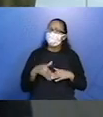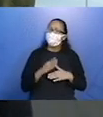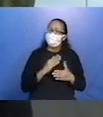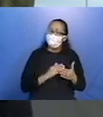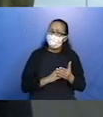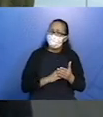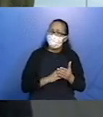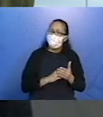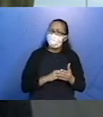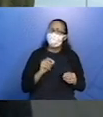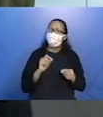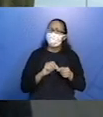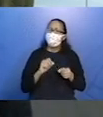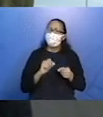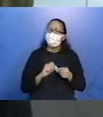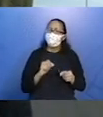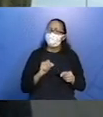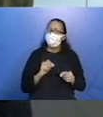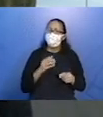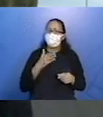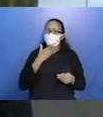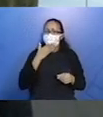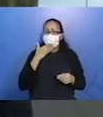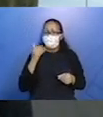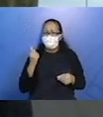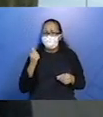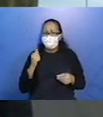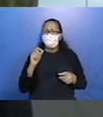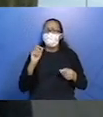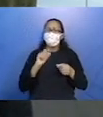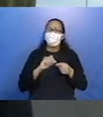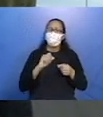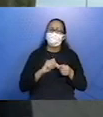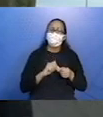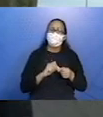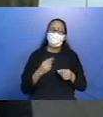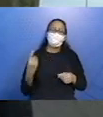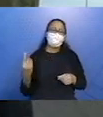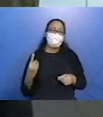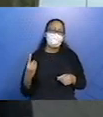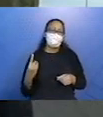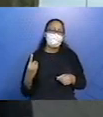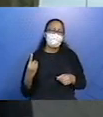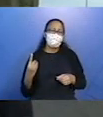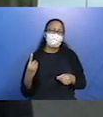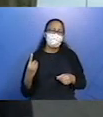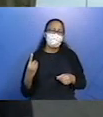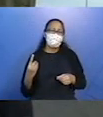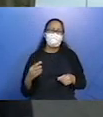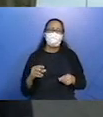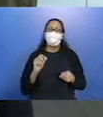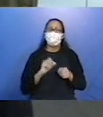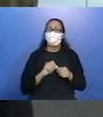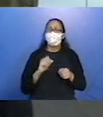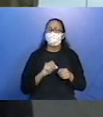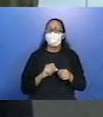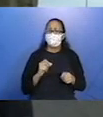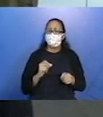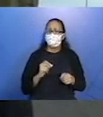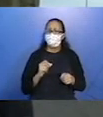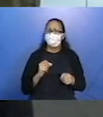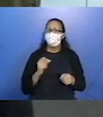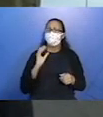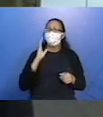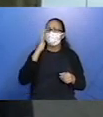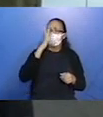com capricho, você faz normalmente uma vez só. Então faça bem feito, faça bonito,